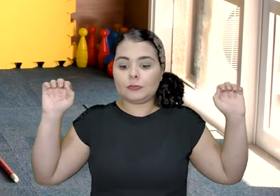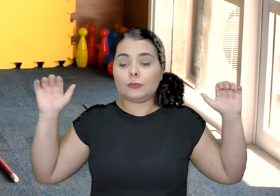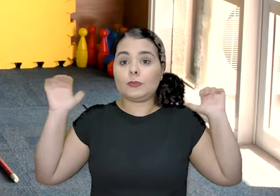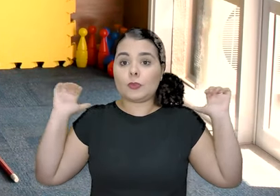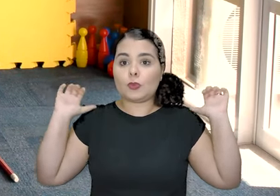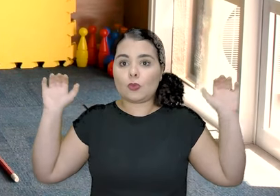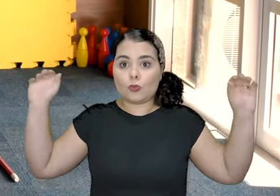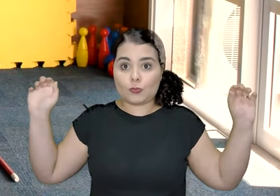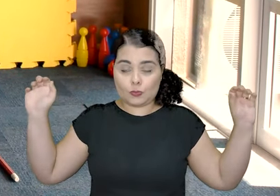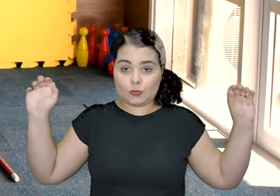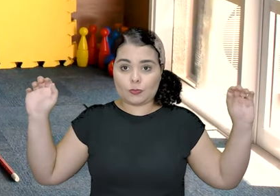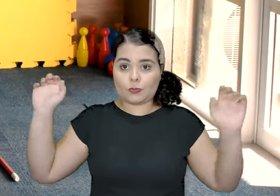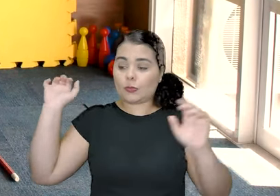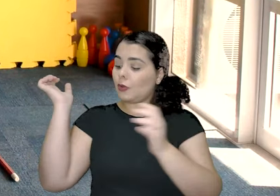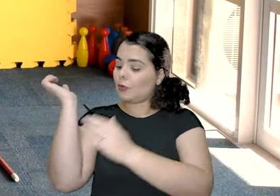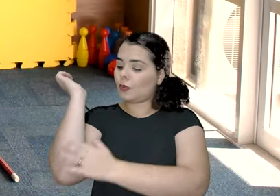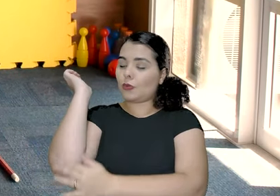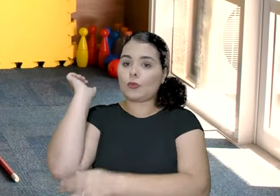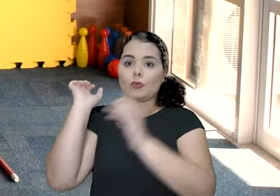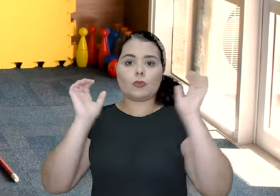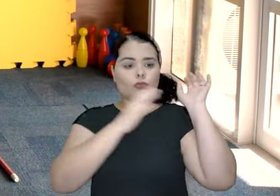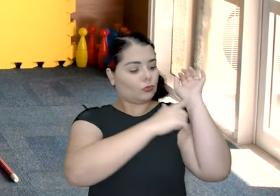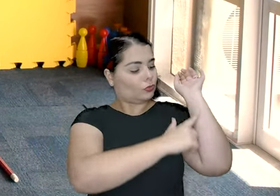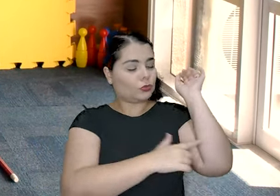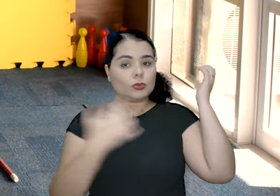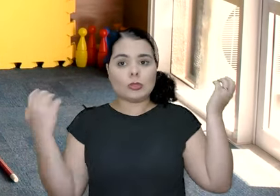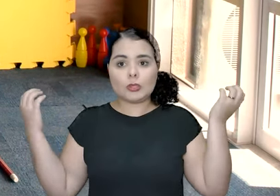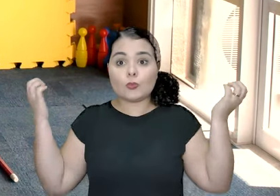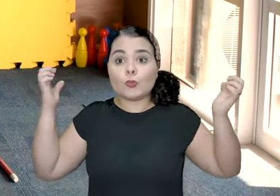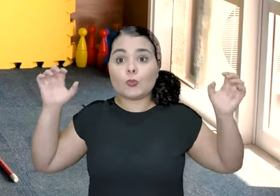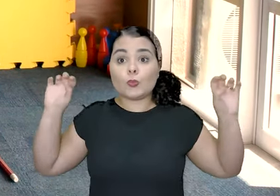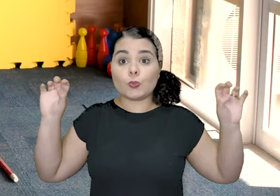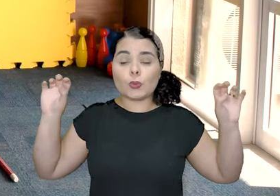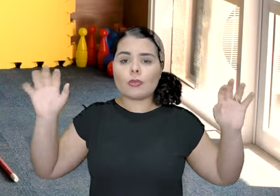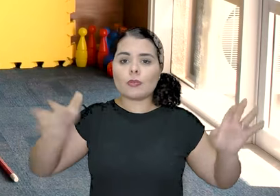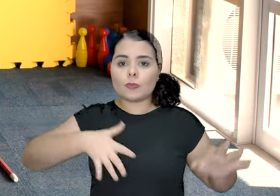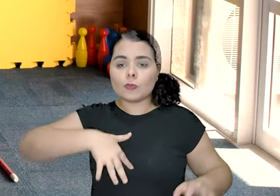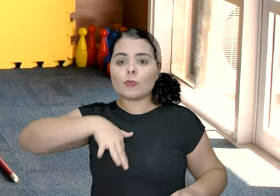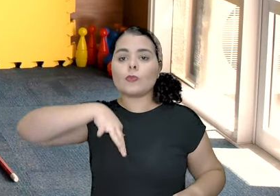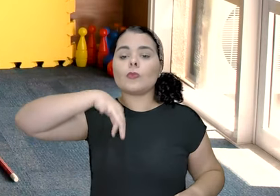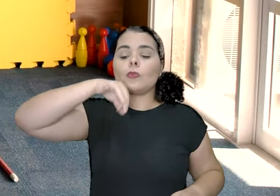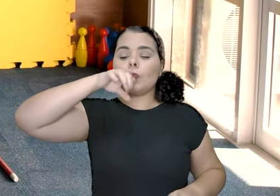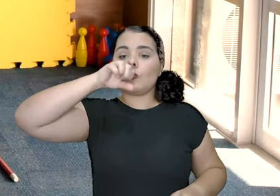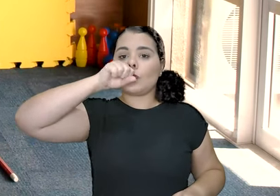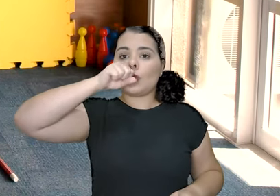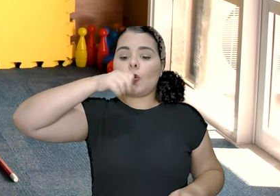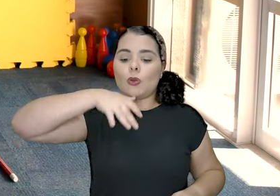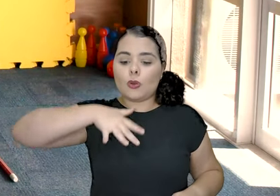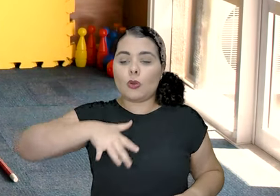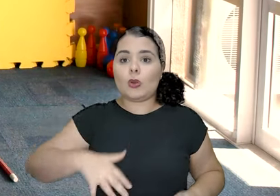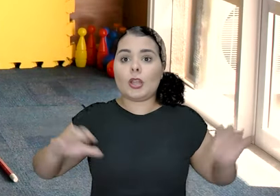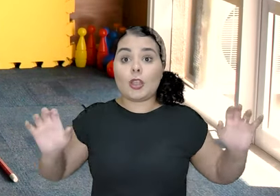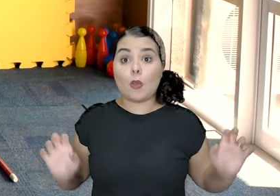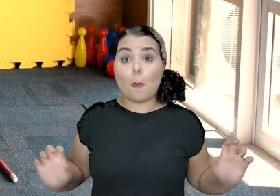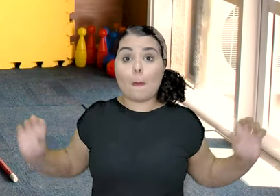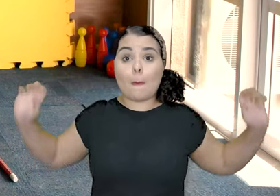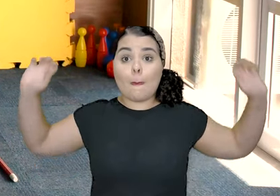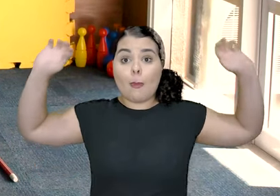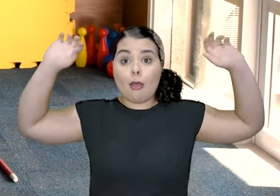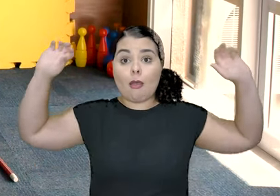elevados, cotovelos para fora. Inspira. Solta o ar, leva o braço para cima e